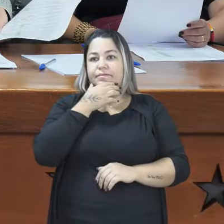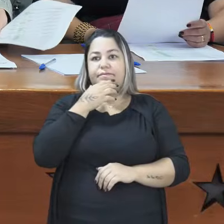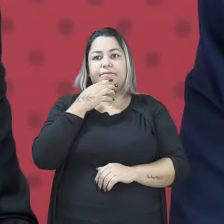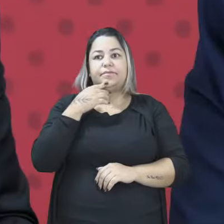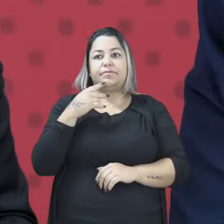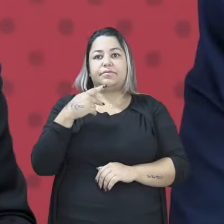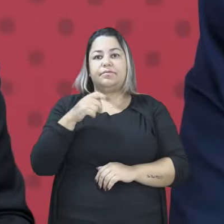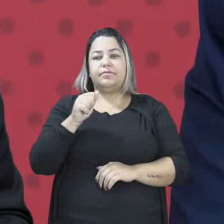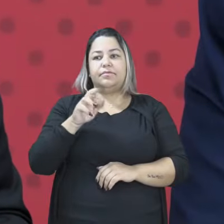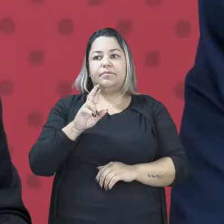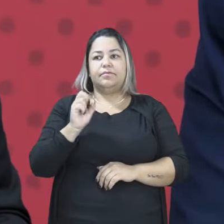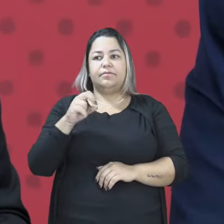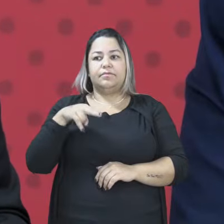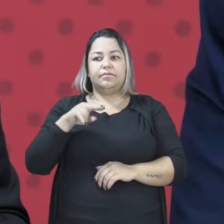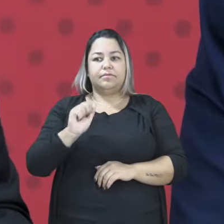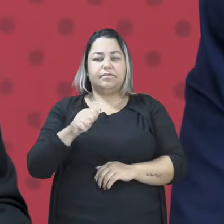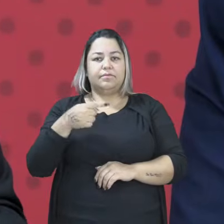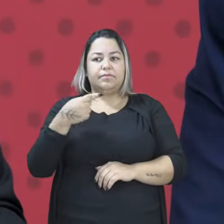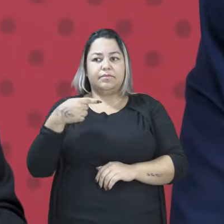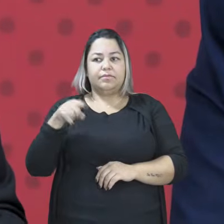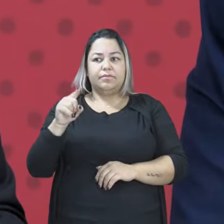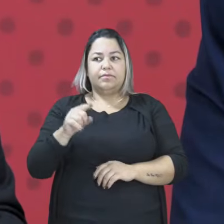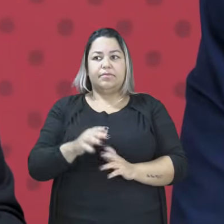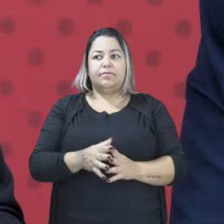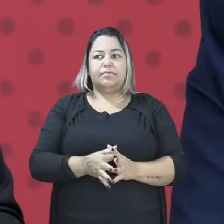Paraná. Santa Catarina.